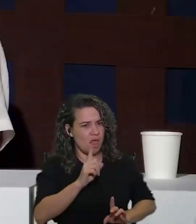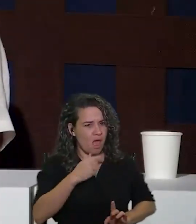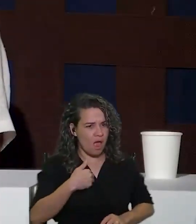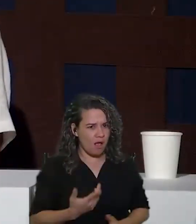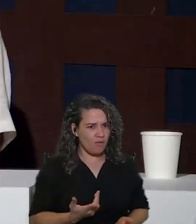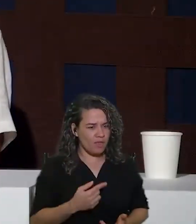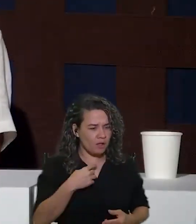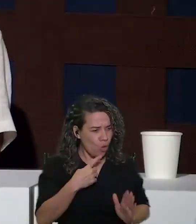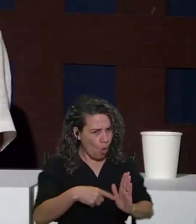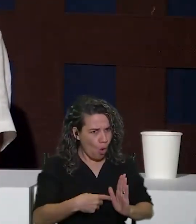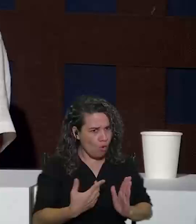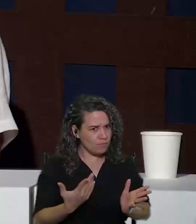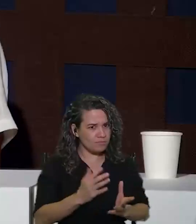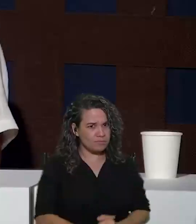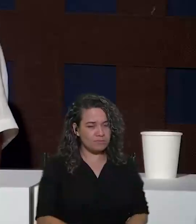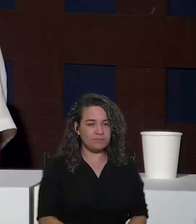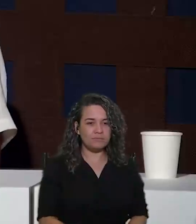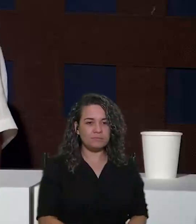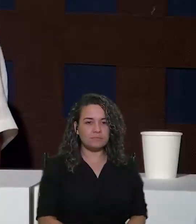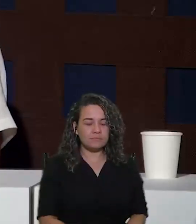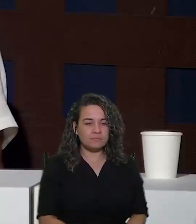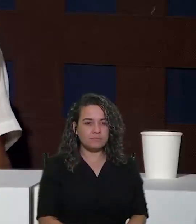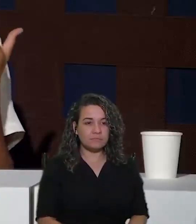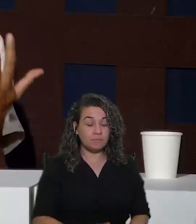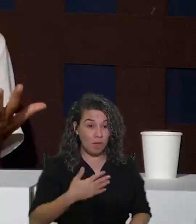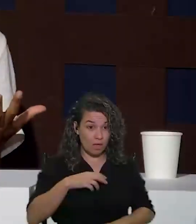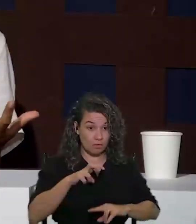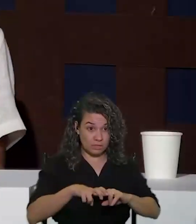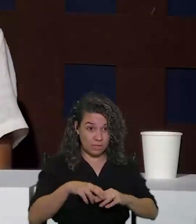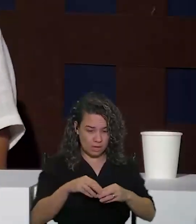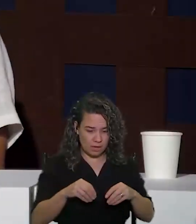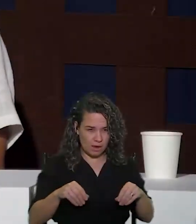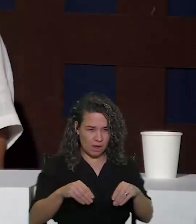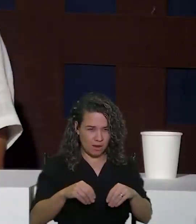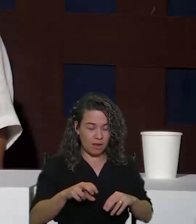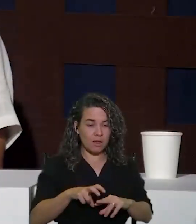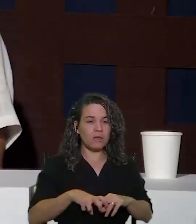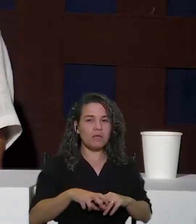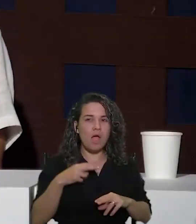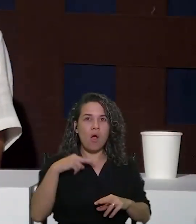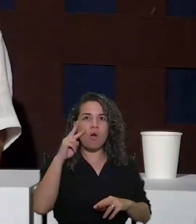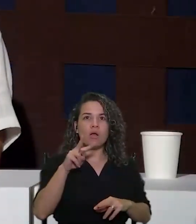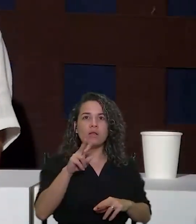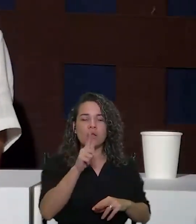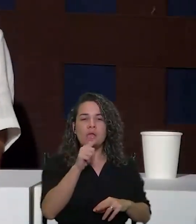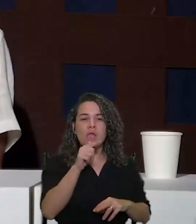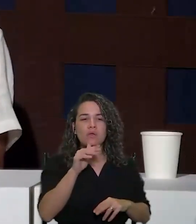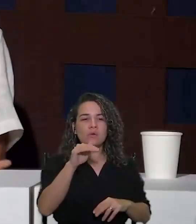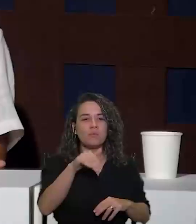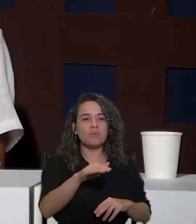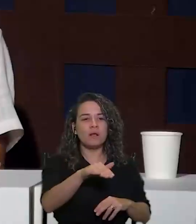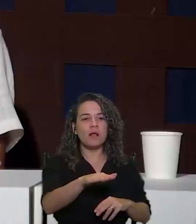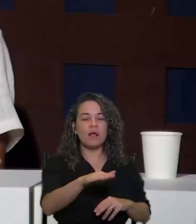loucuras. E aí, naquele momento, quando eu sentei na areia e olhei para o mar, foi a primeira vez